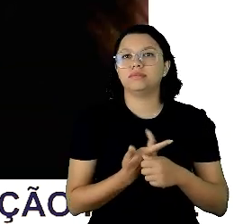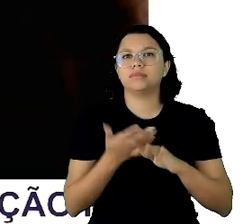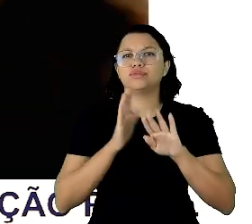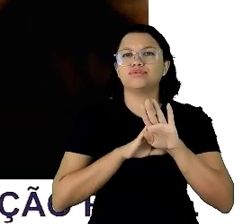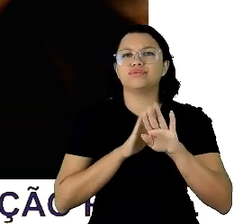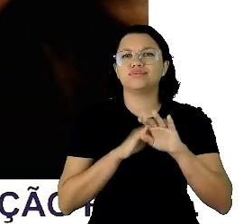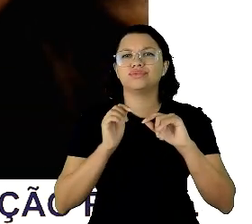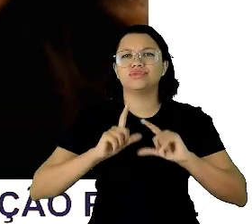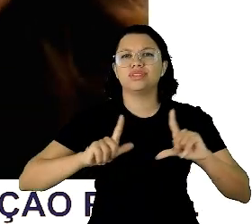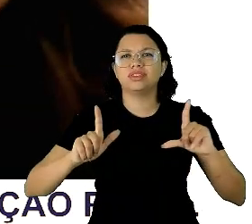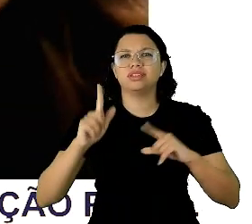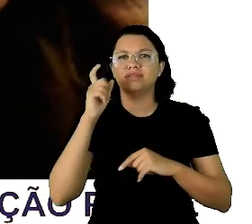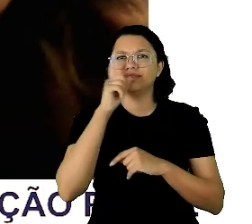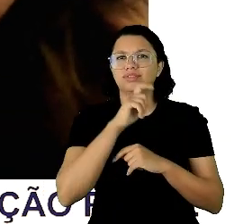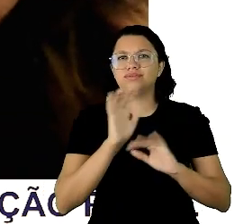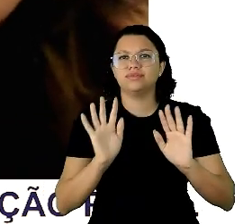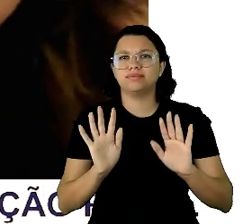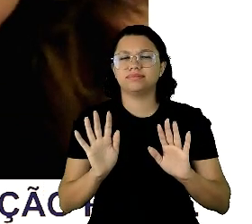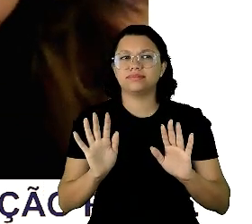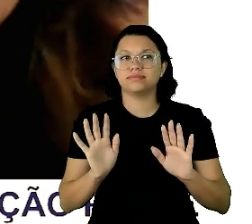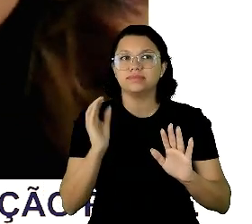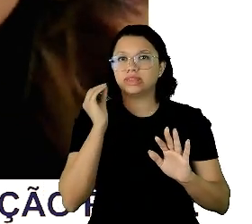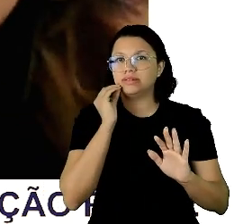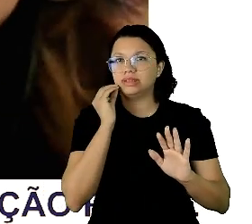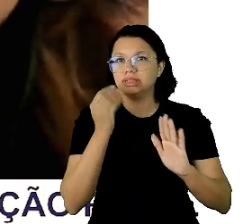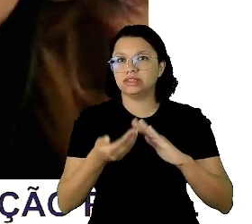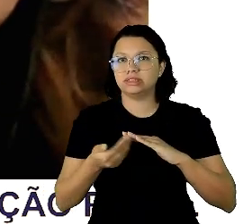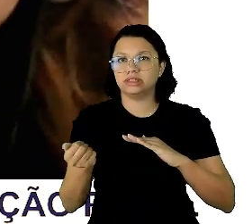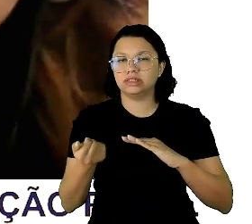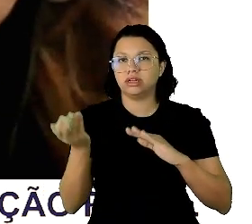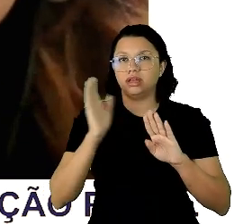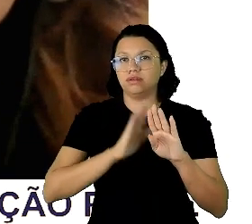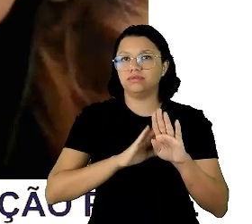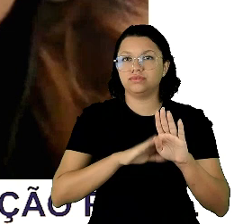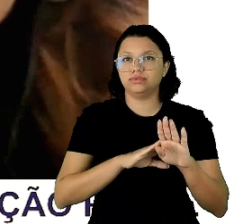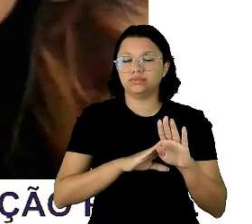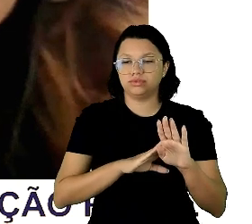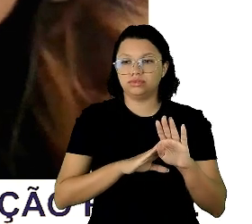difícil. Vou tentar tirar o fundo de tela para